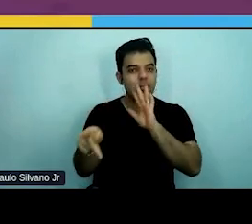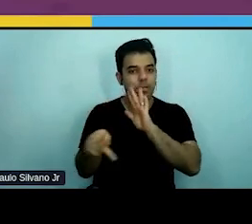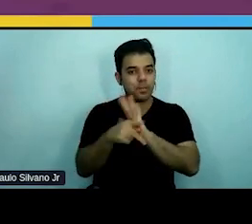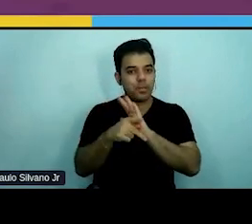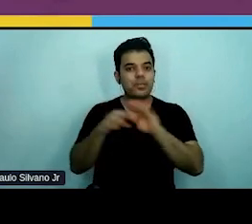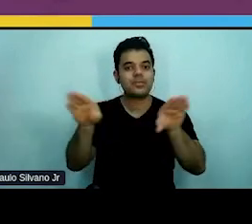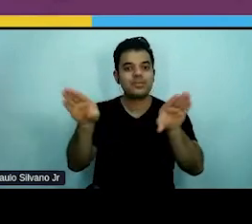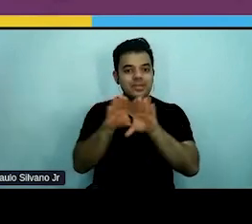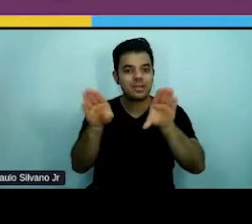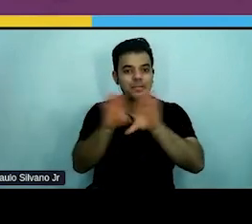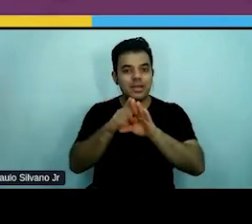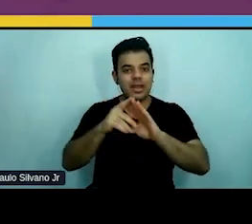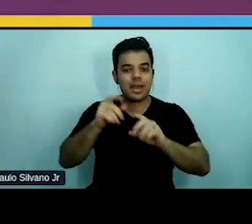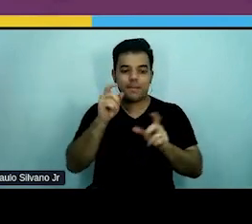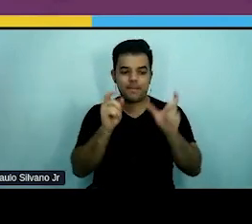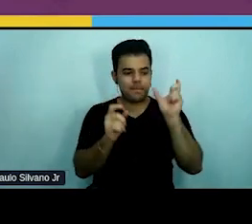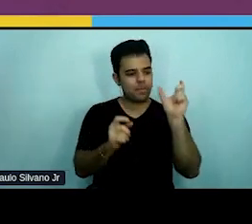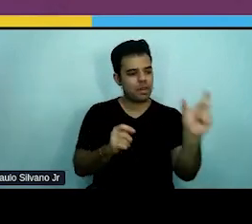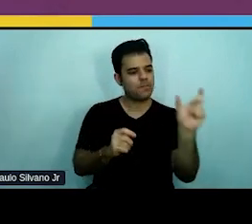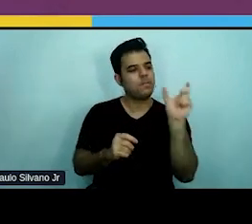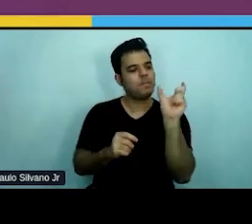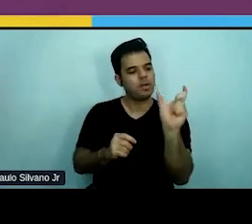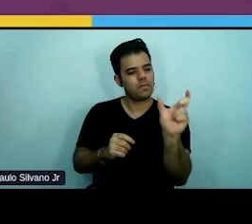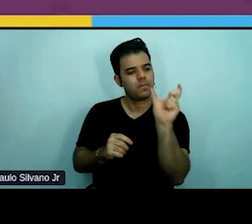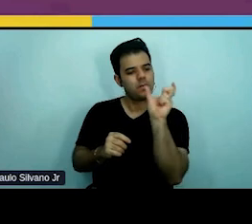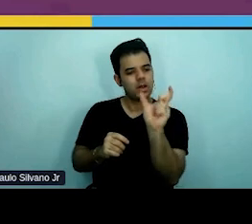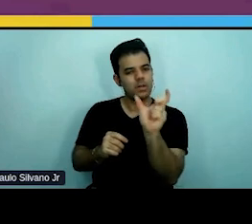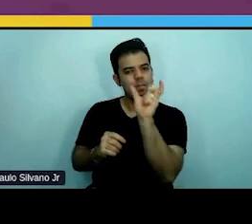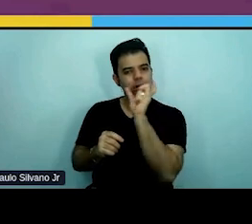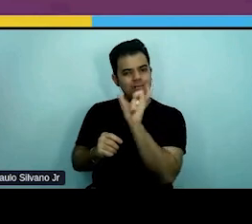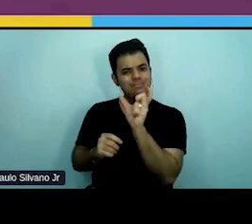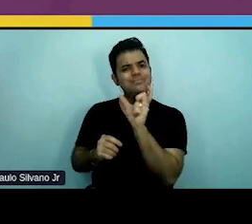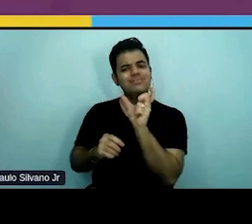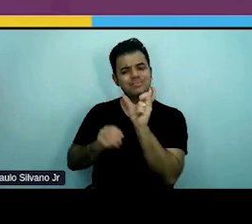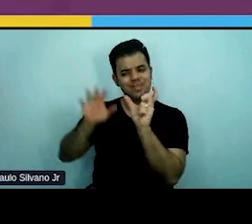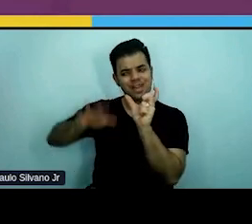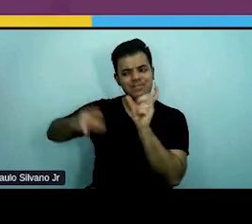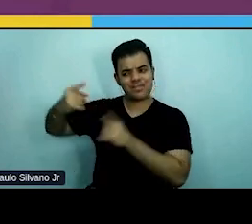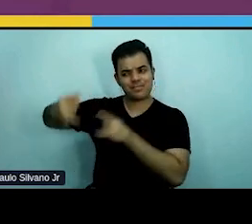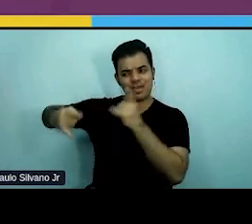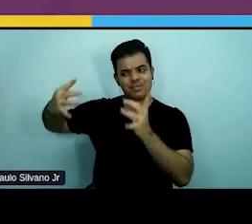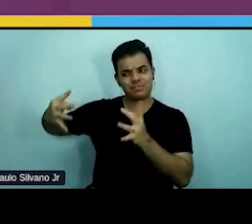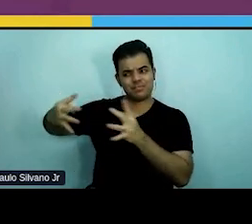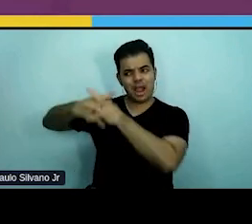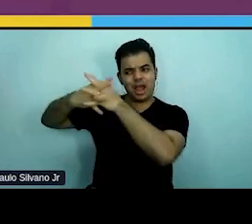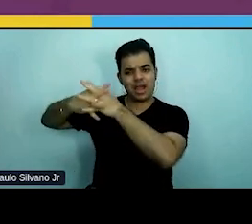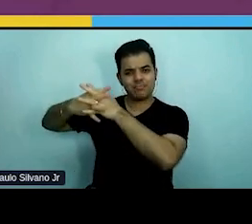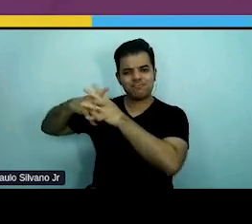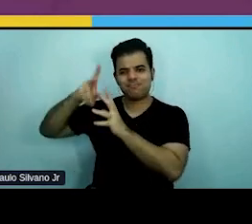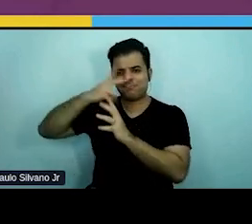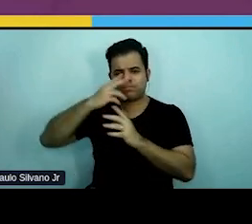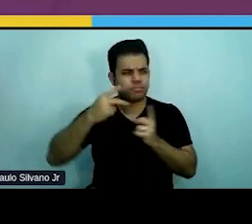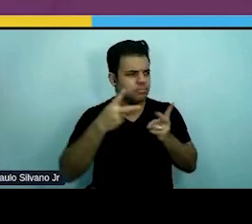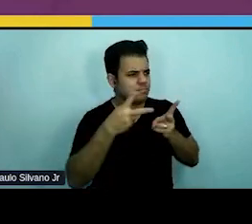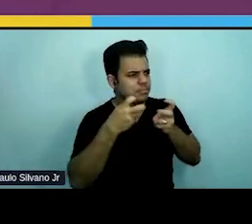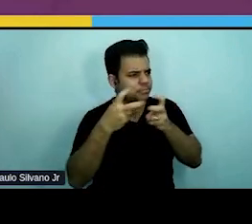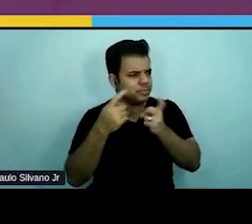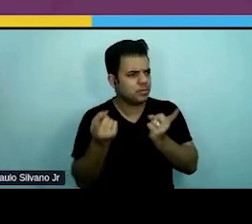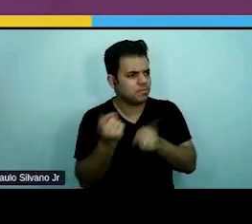posição das palavras, tá certo? Que pode gerar aí uma má compreensão, né, do